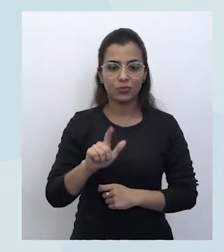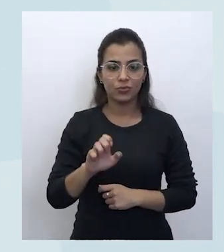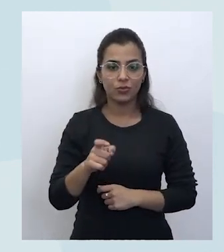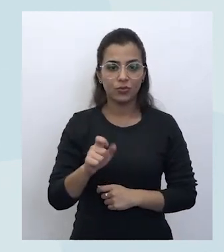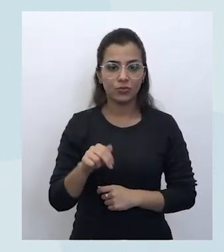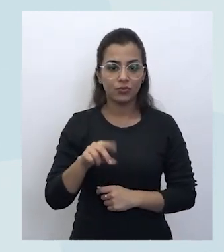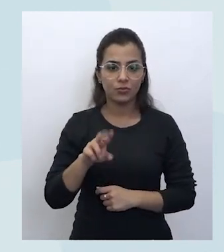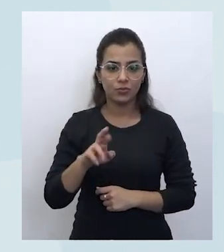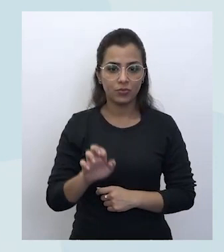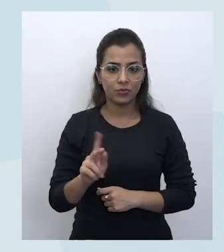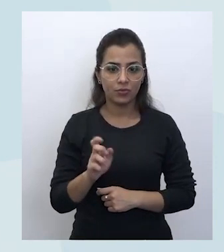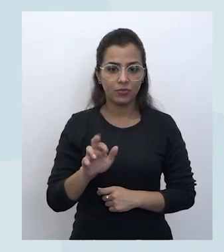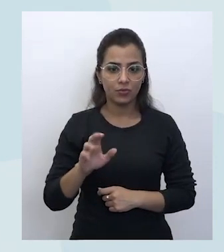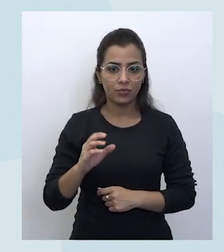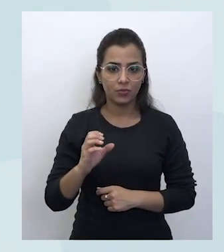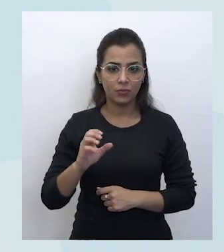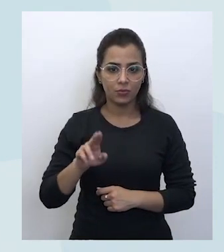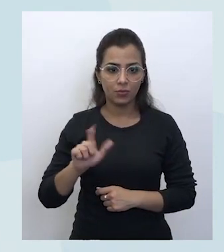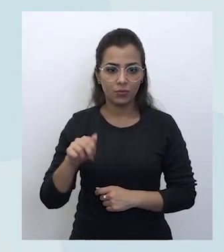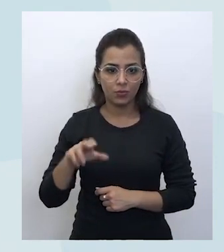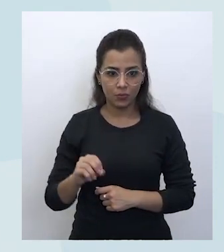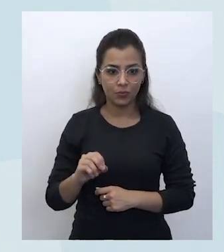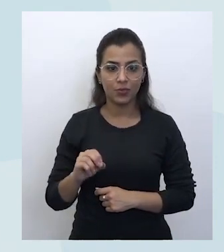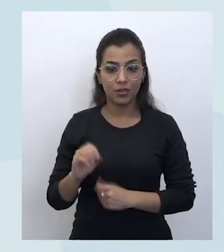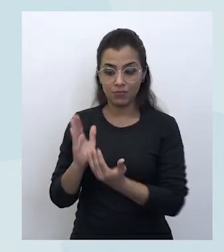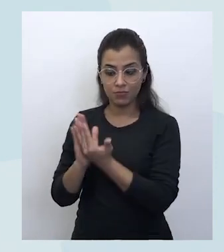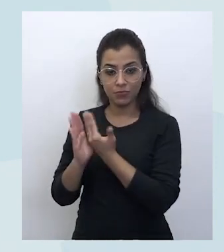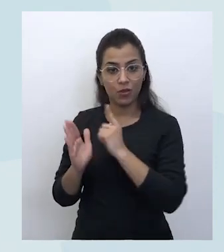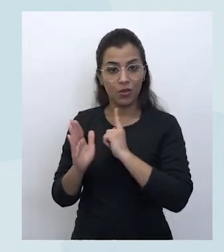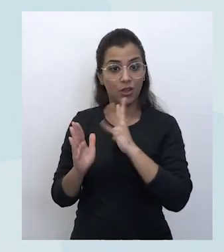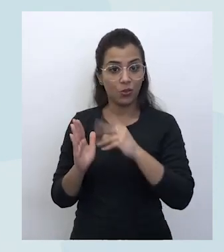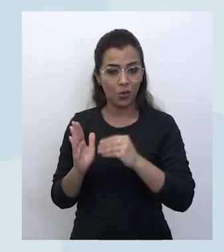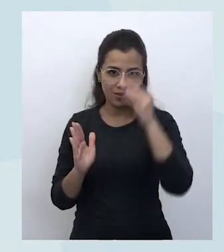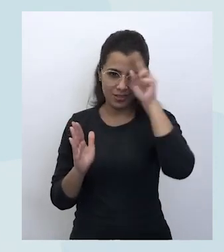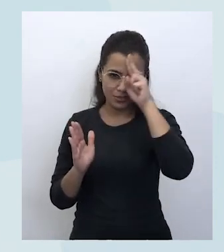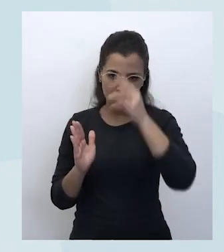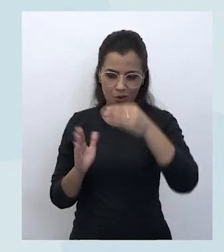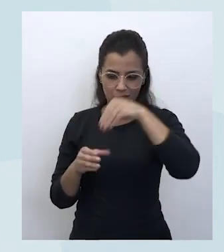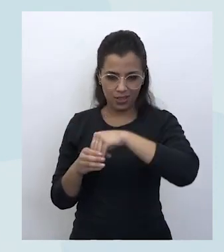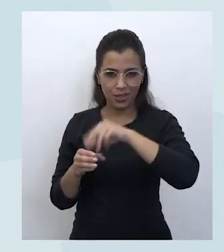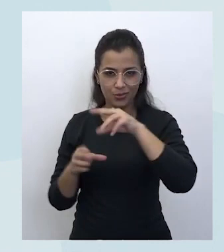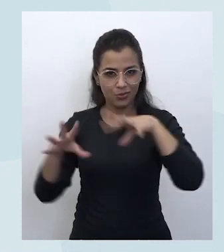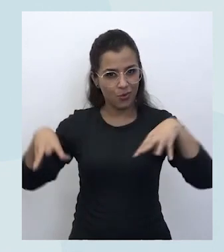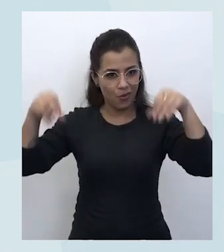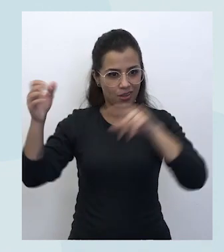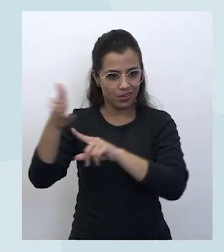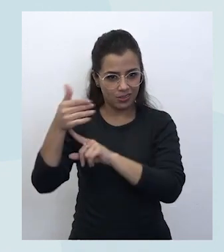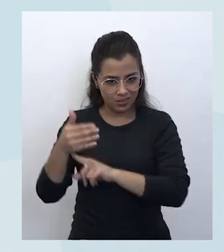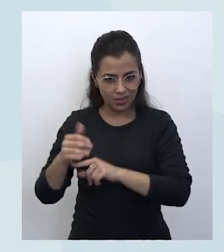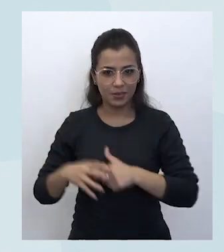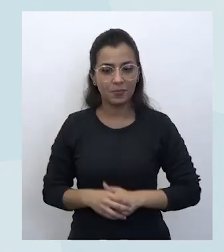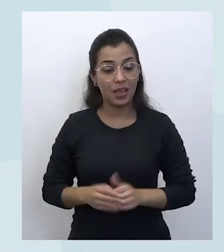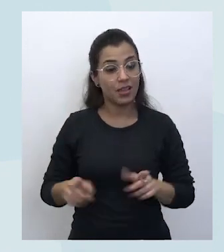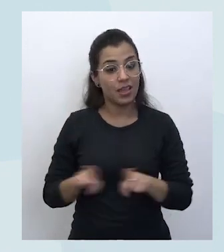toda passa-se no Castelo de Guimarães, nesse castelo que eu mostrei para vocês, ou nos seus arredores. E o período é o da independência de